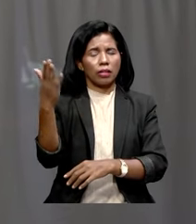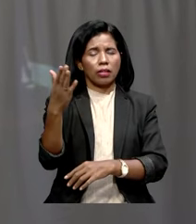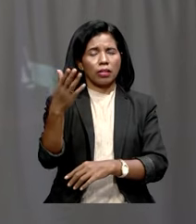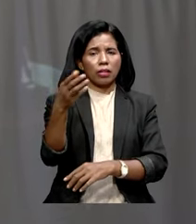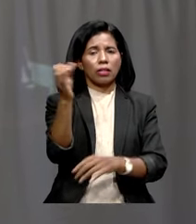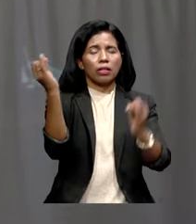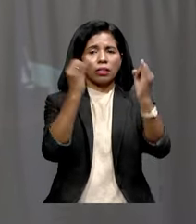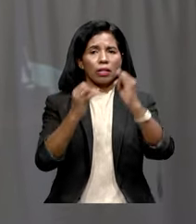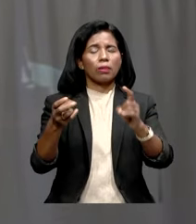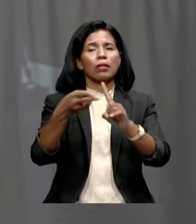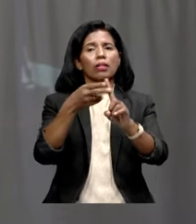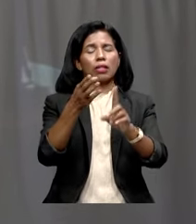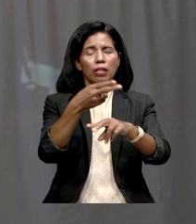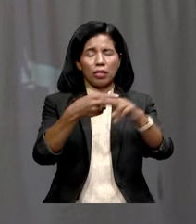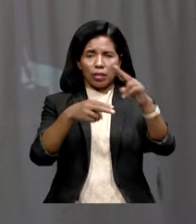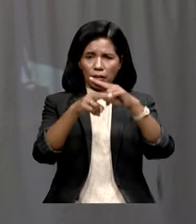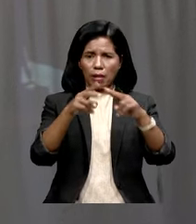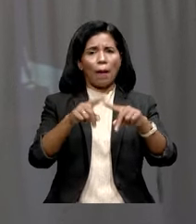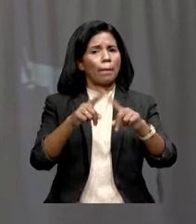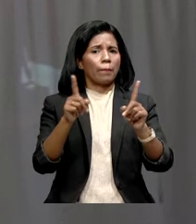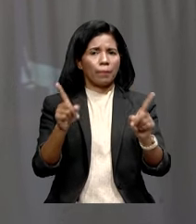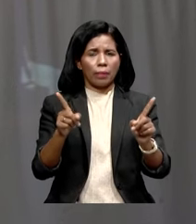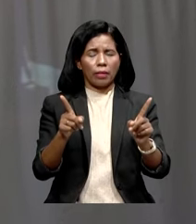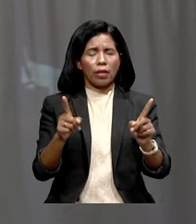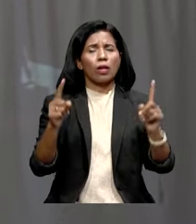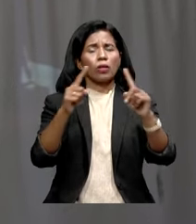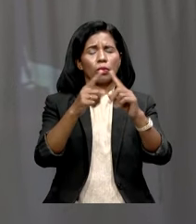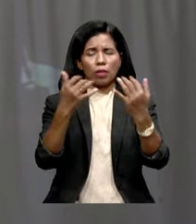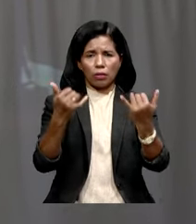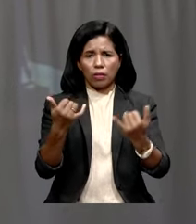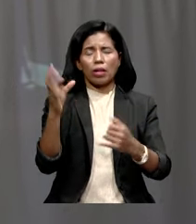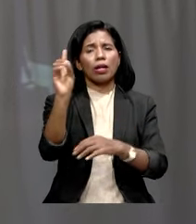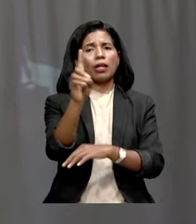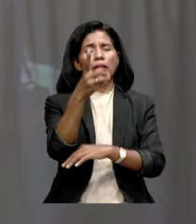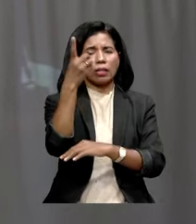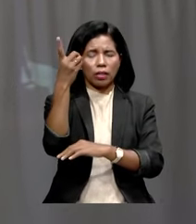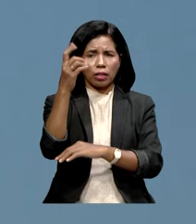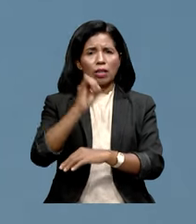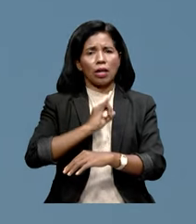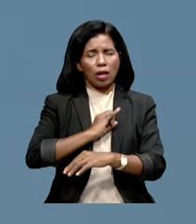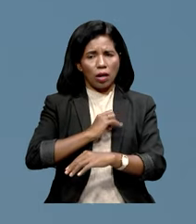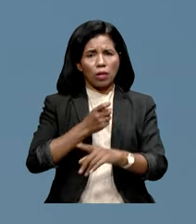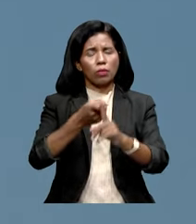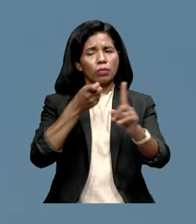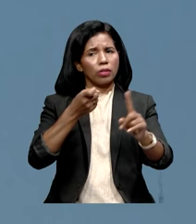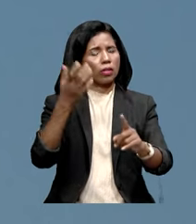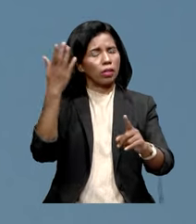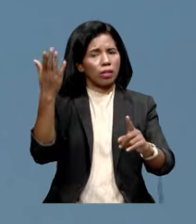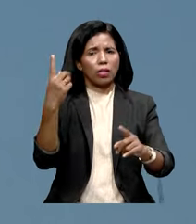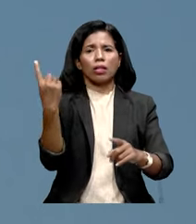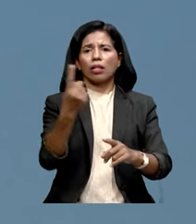lima. Mai be simbol di dane to o hinda der san hauli hus ne ba simbol